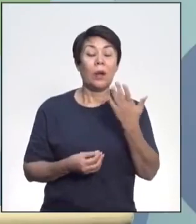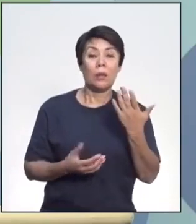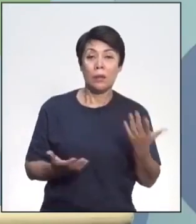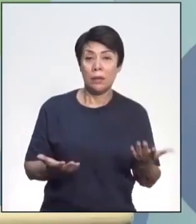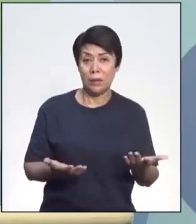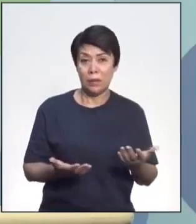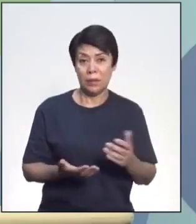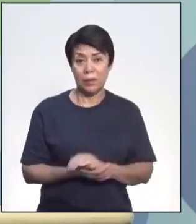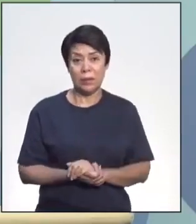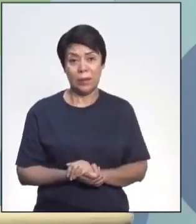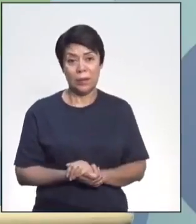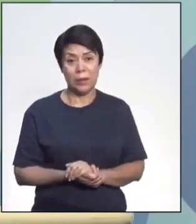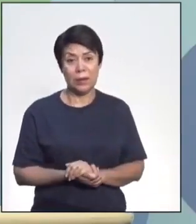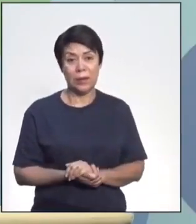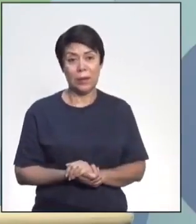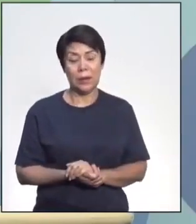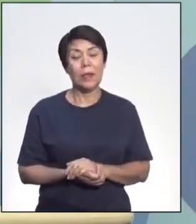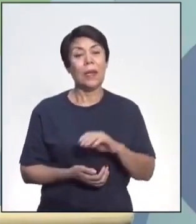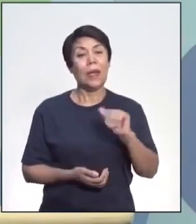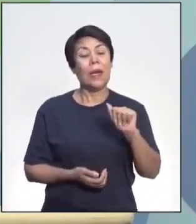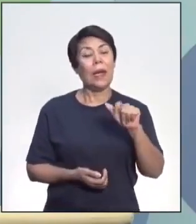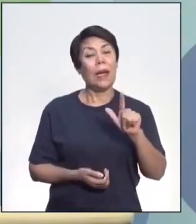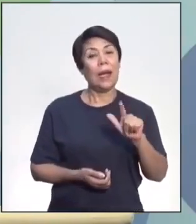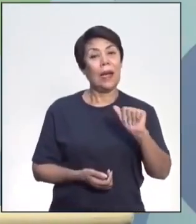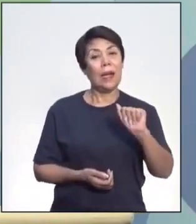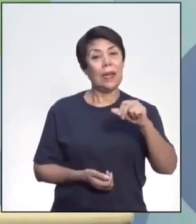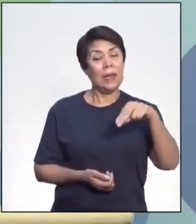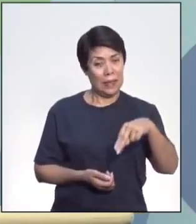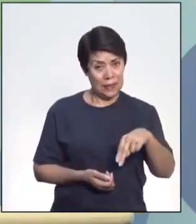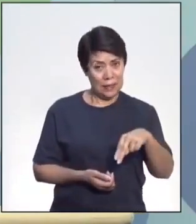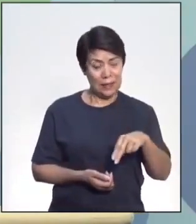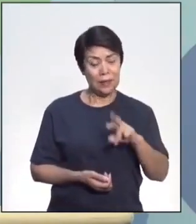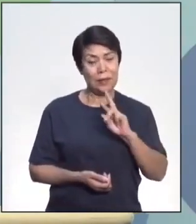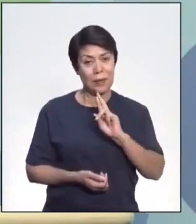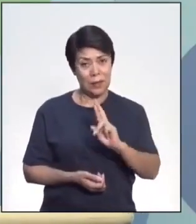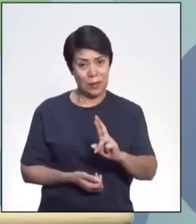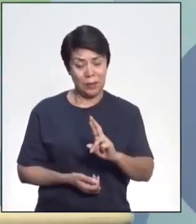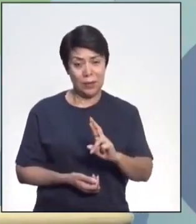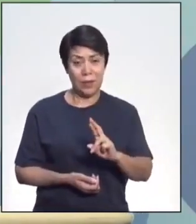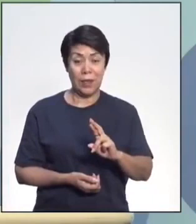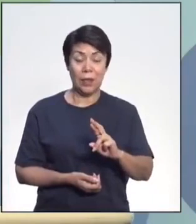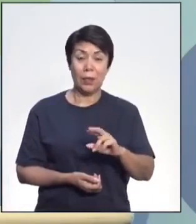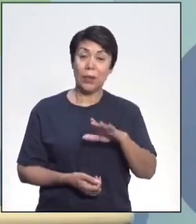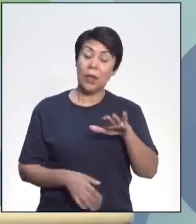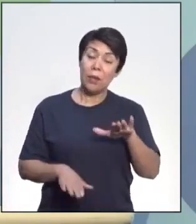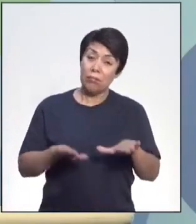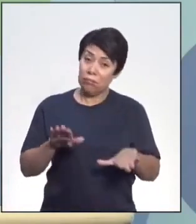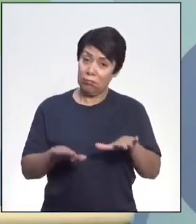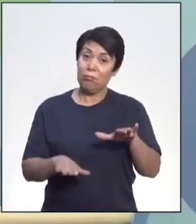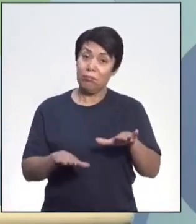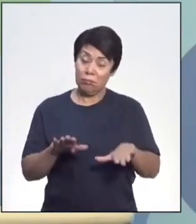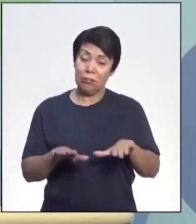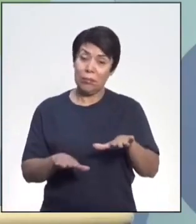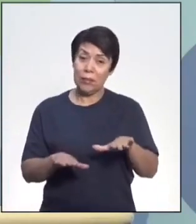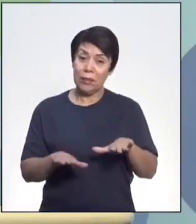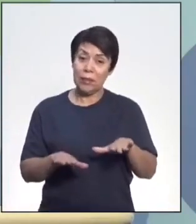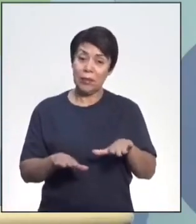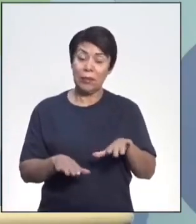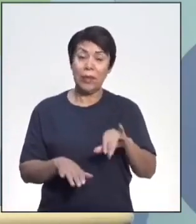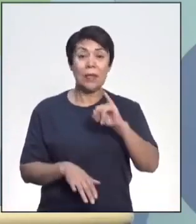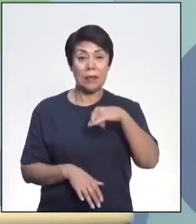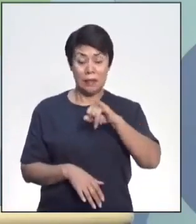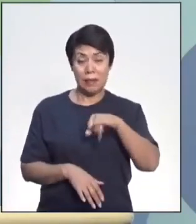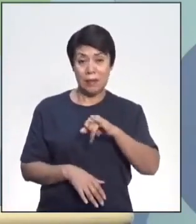aconteceria. E o Alain, ele disse que provavelmente